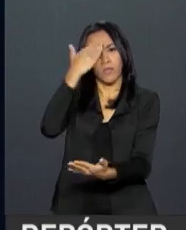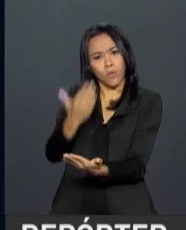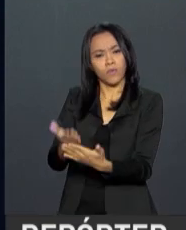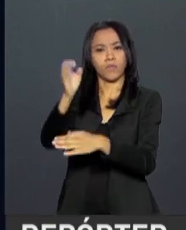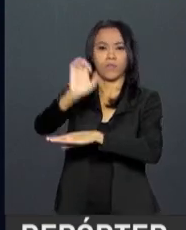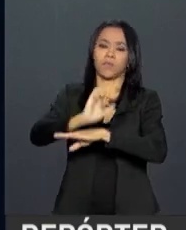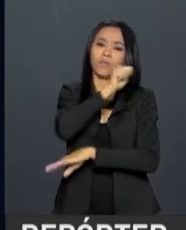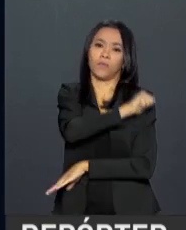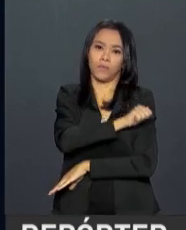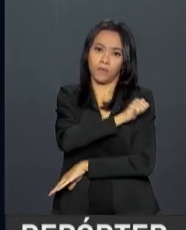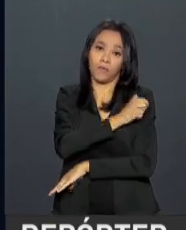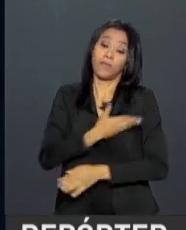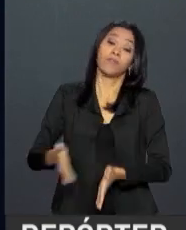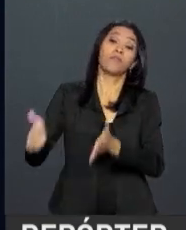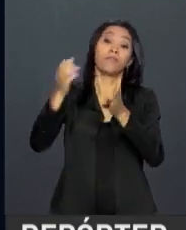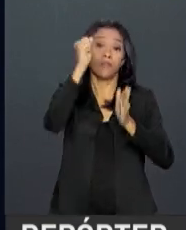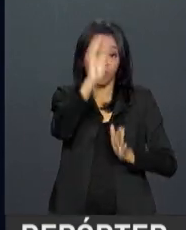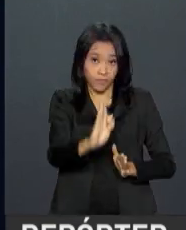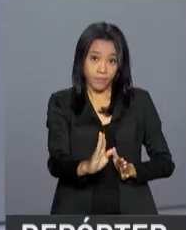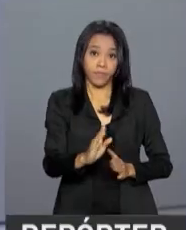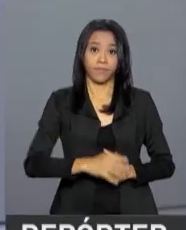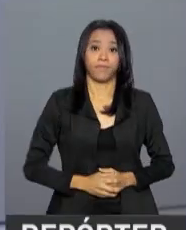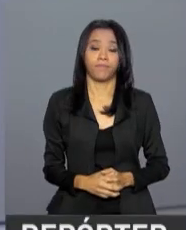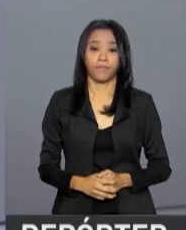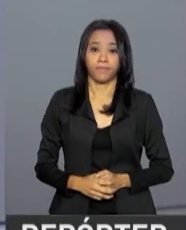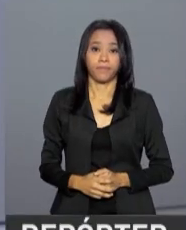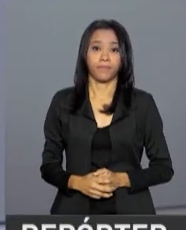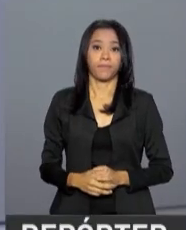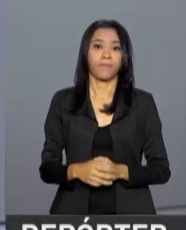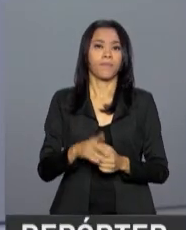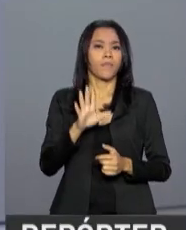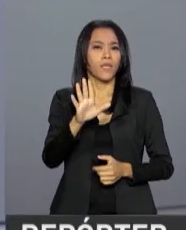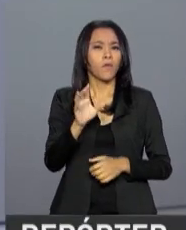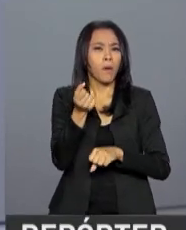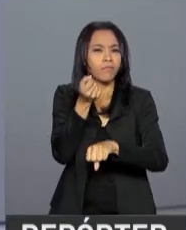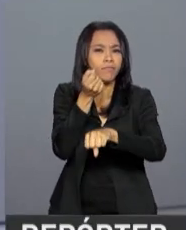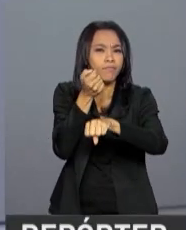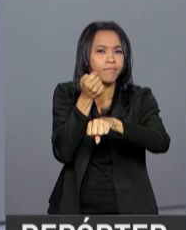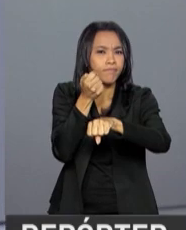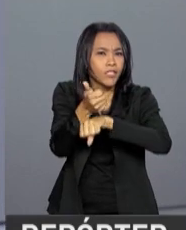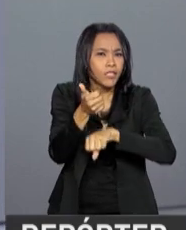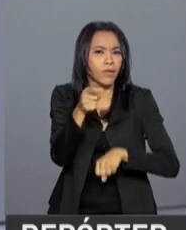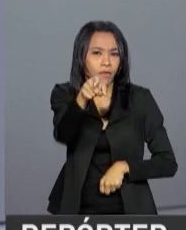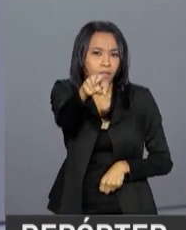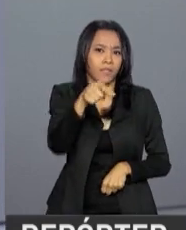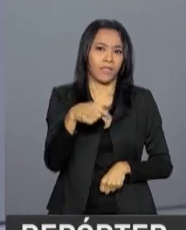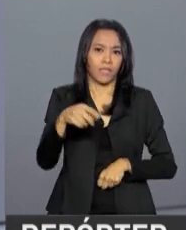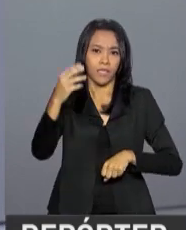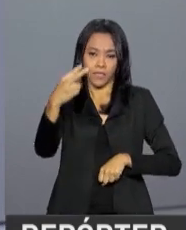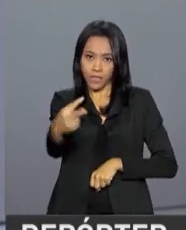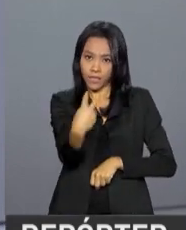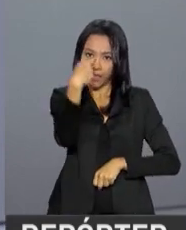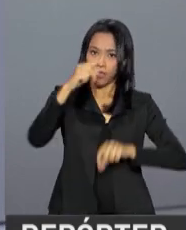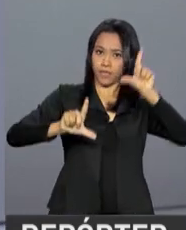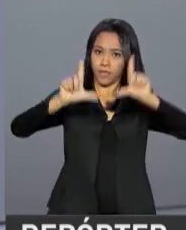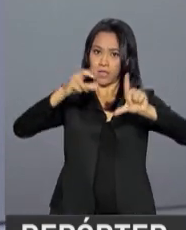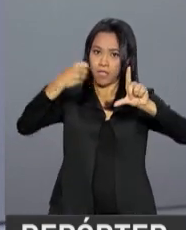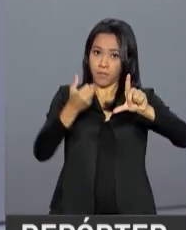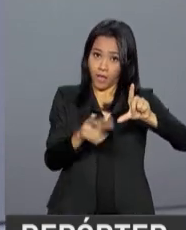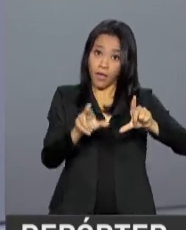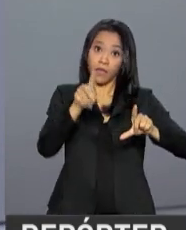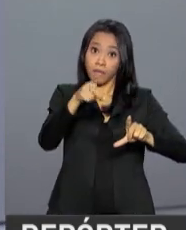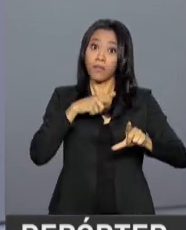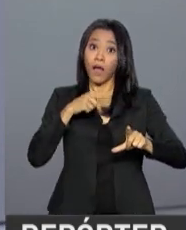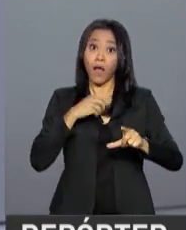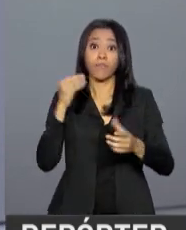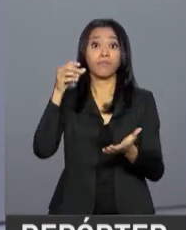de Janeiro e no Brasil. E uma dica para você que assiste a NBR. Agora nossa programação está